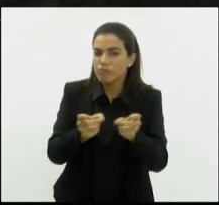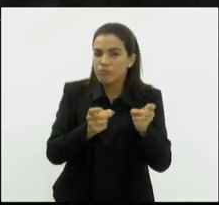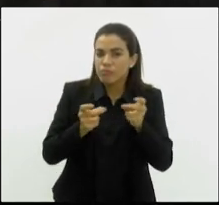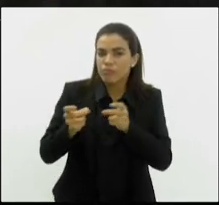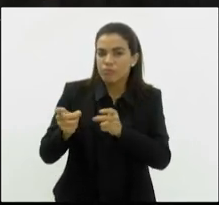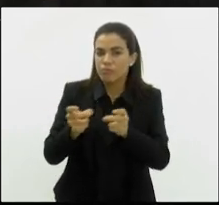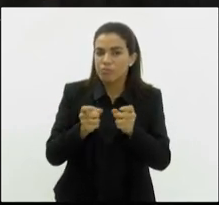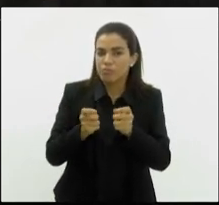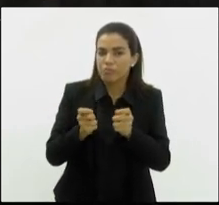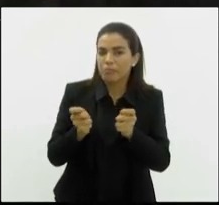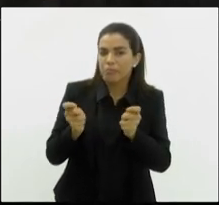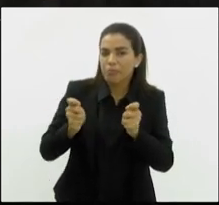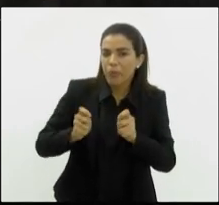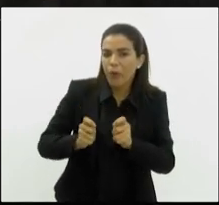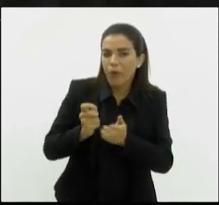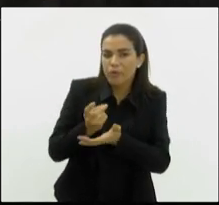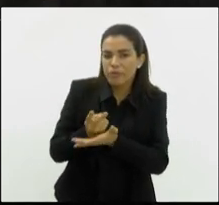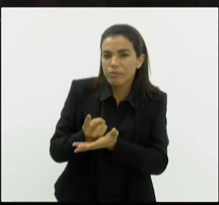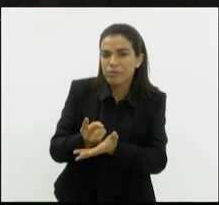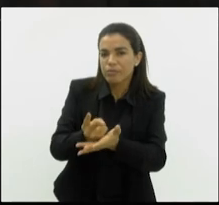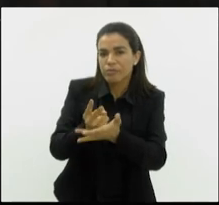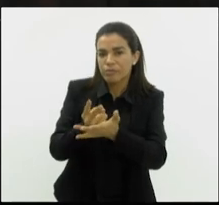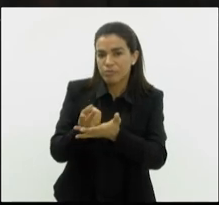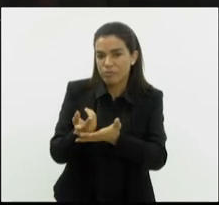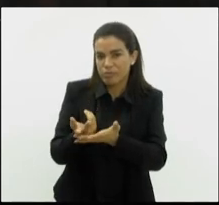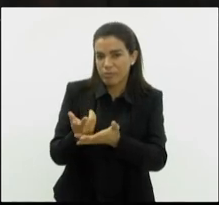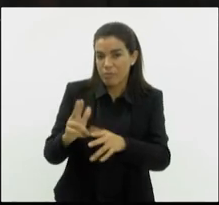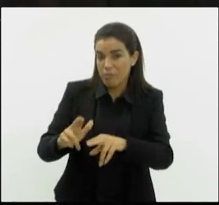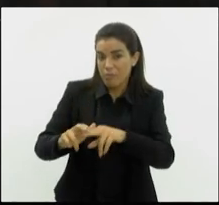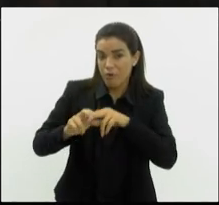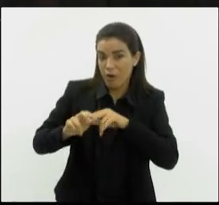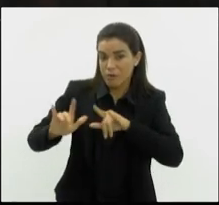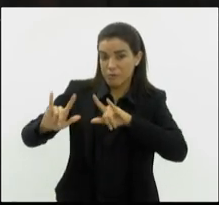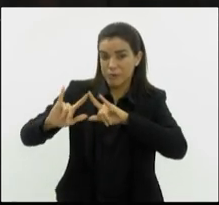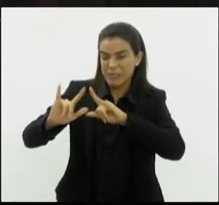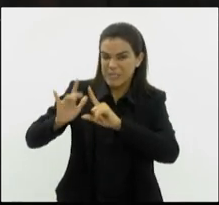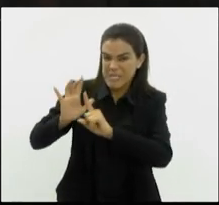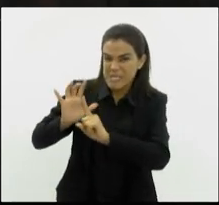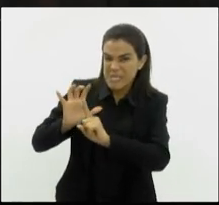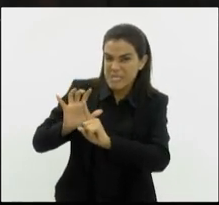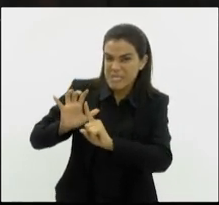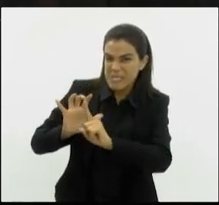pode estar livre da chantagem dos milicianos?